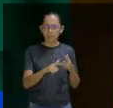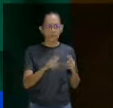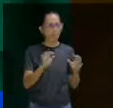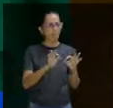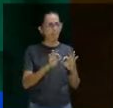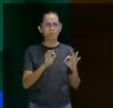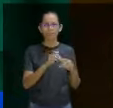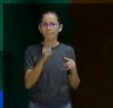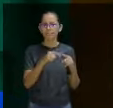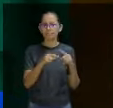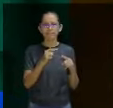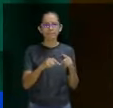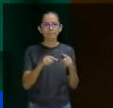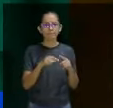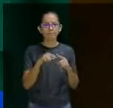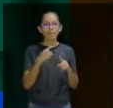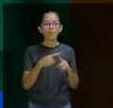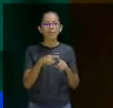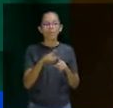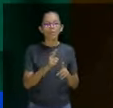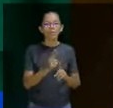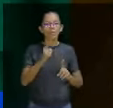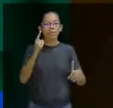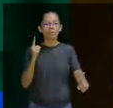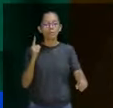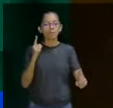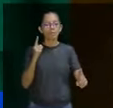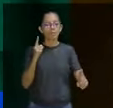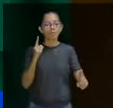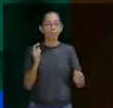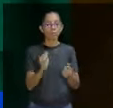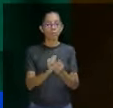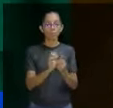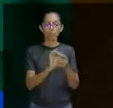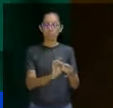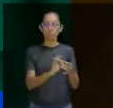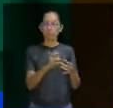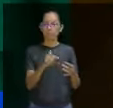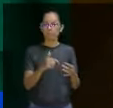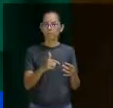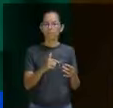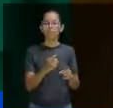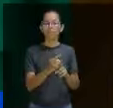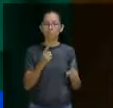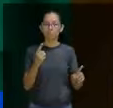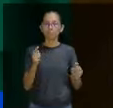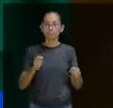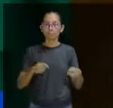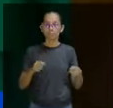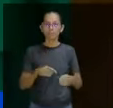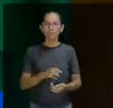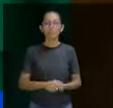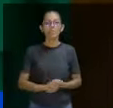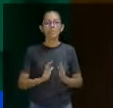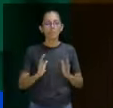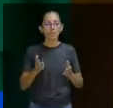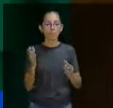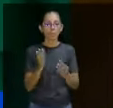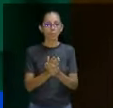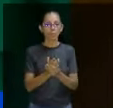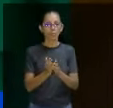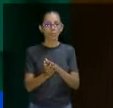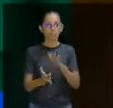é o caso de se afastar o ônus do partido de prestar as contas tempestivamente nos autos.